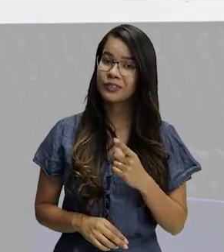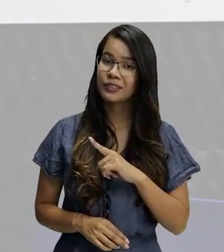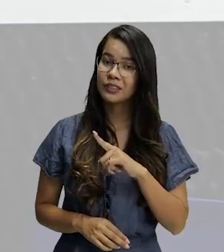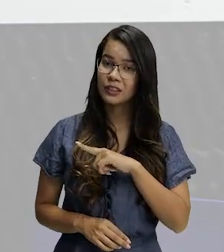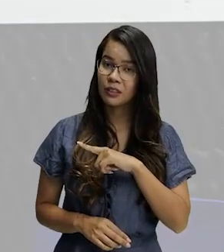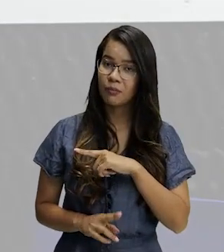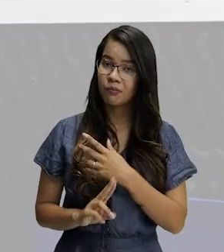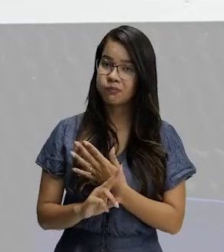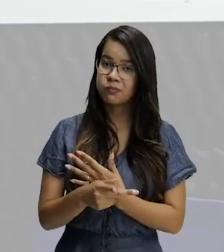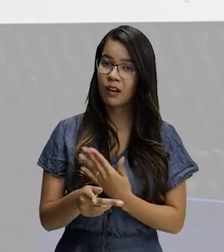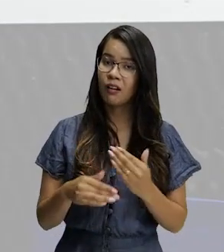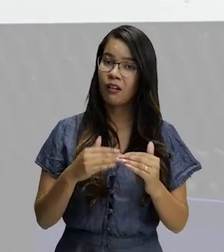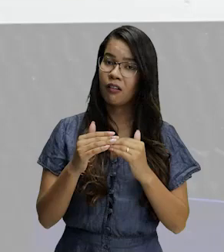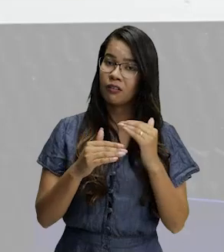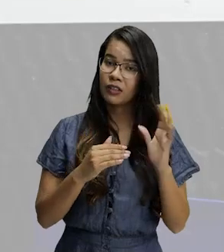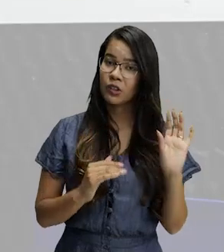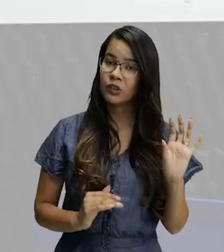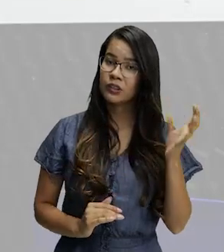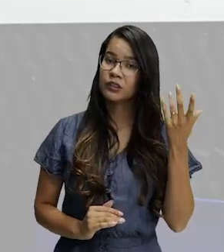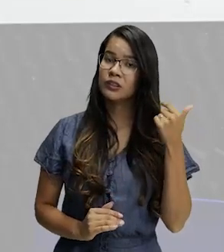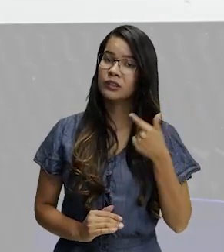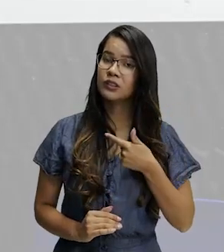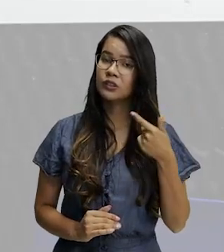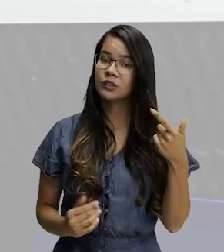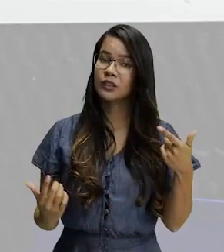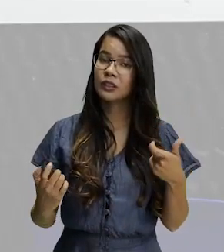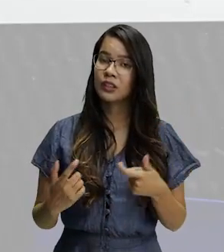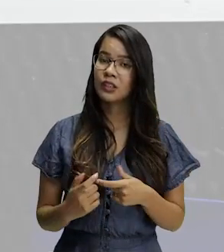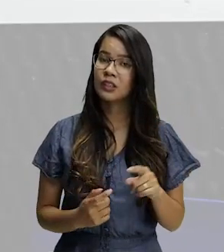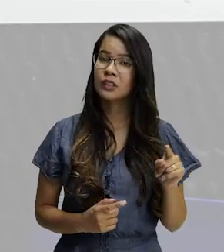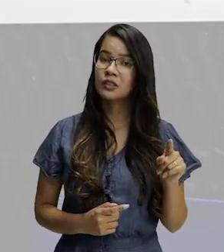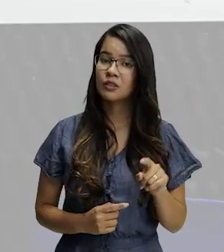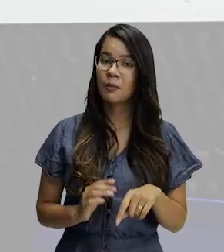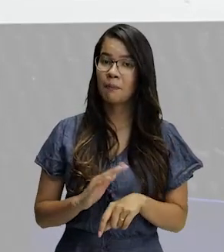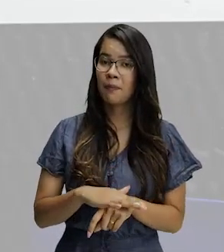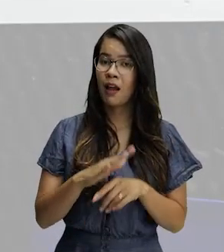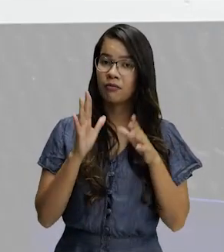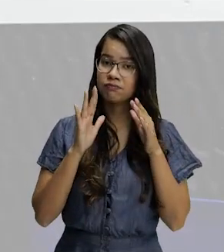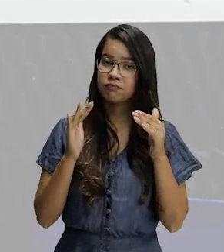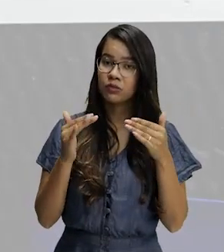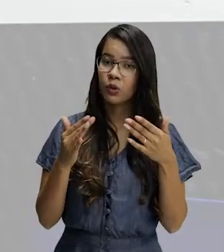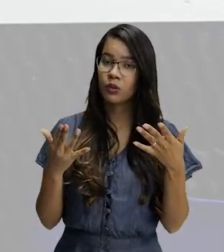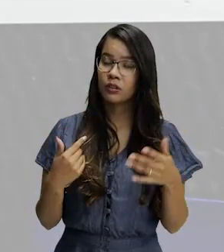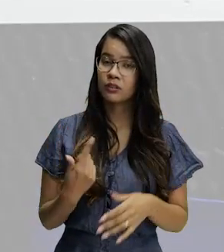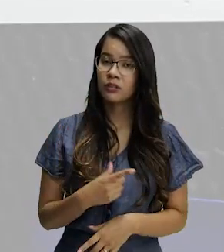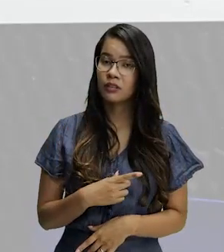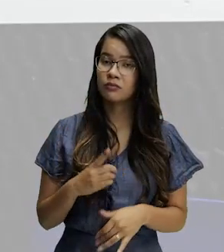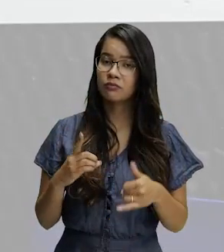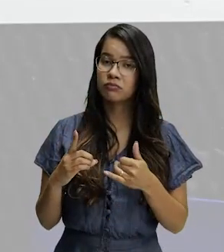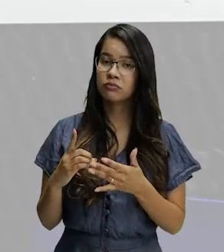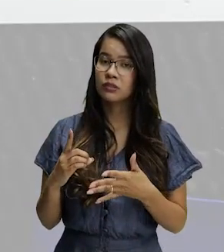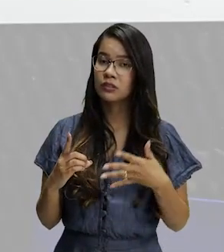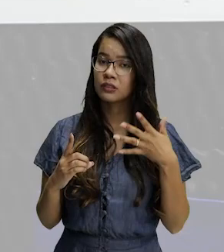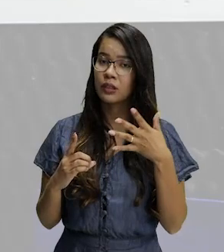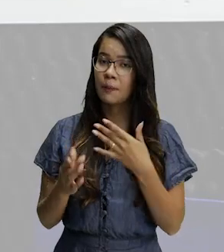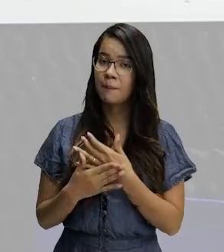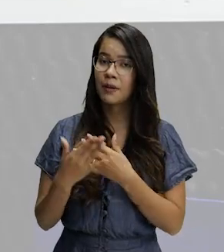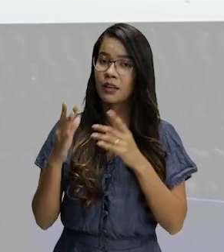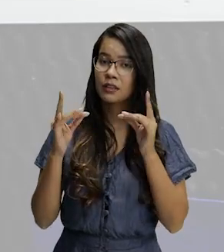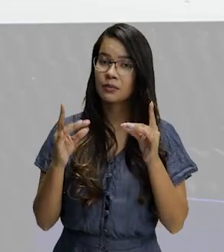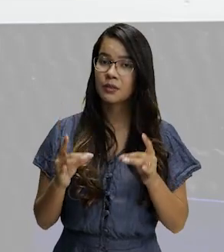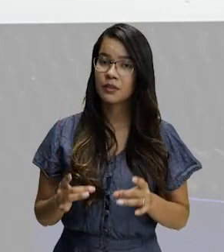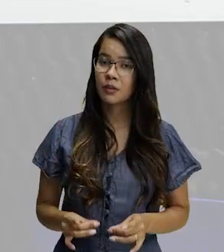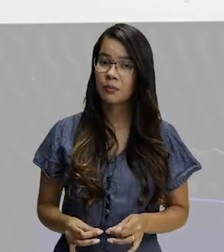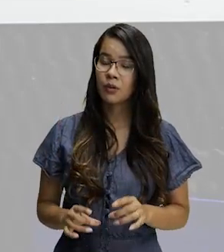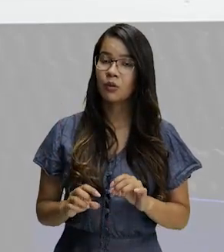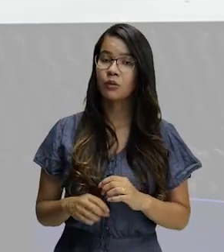Guerra. Isso fica muito mais evidente quando nós definirmos, de uma forma mais específica,